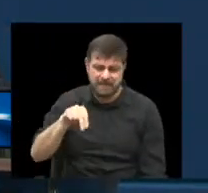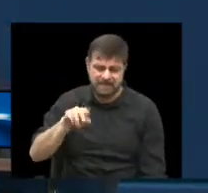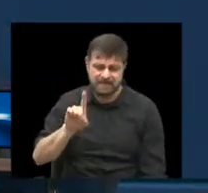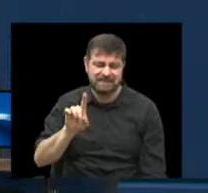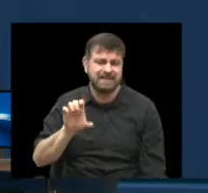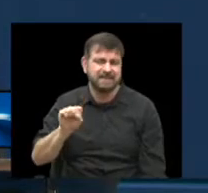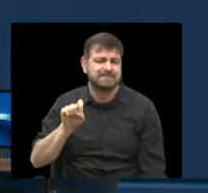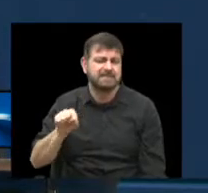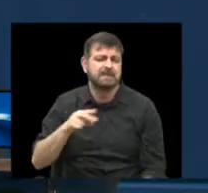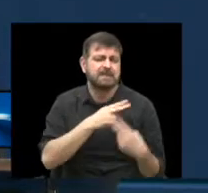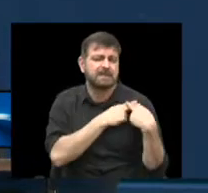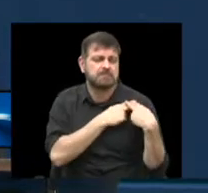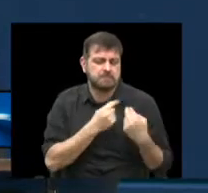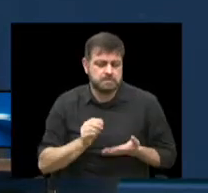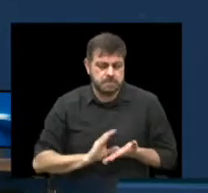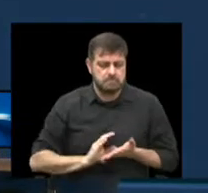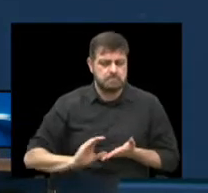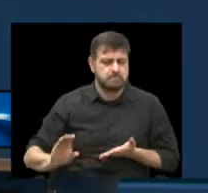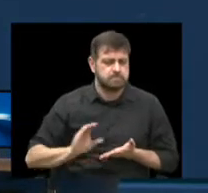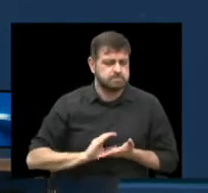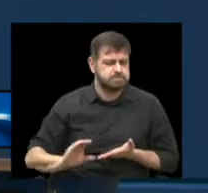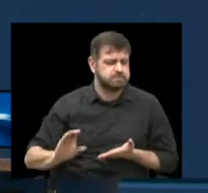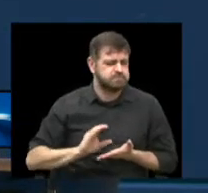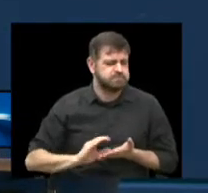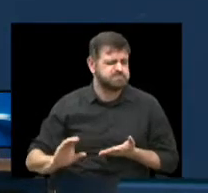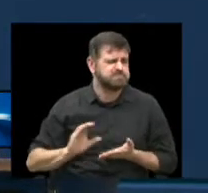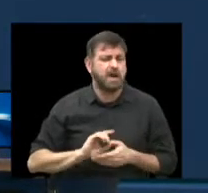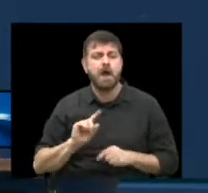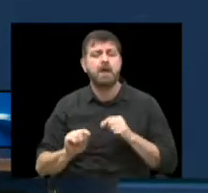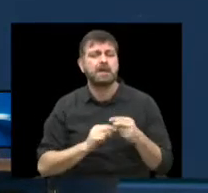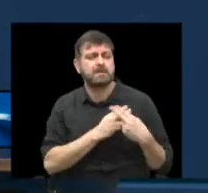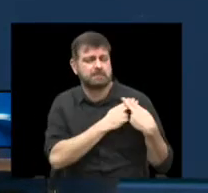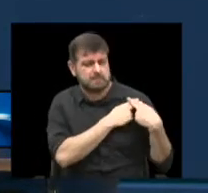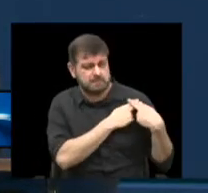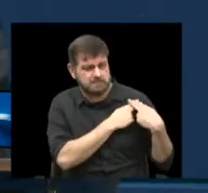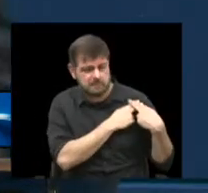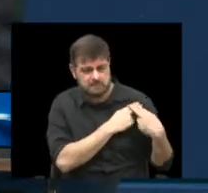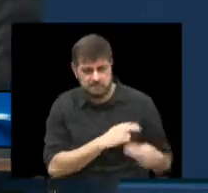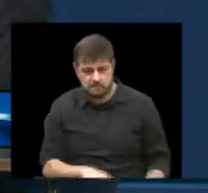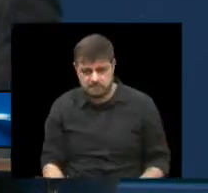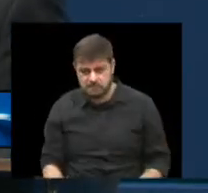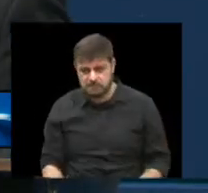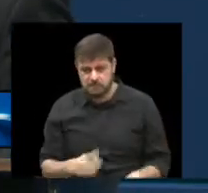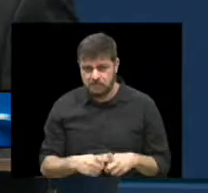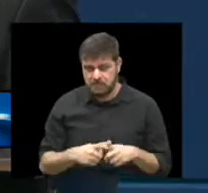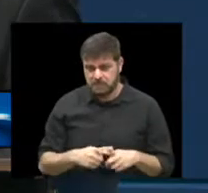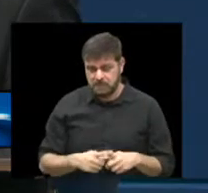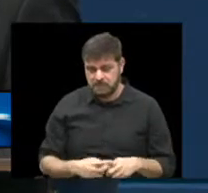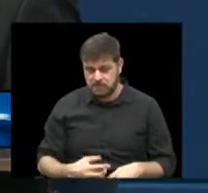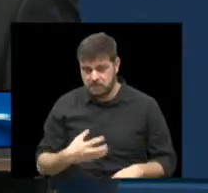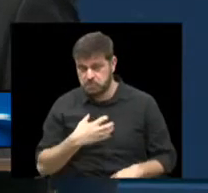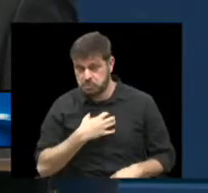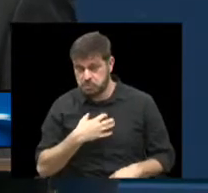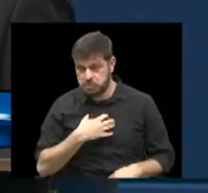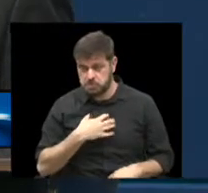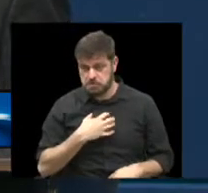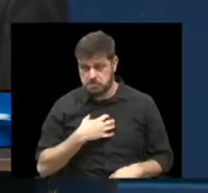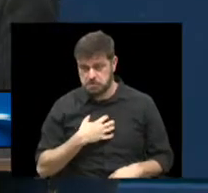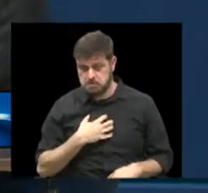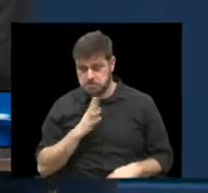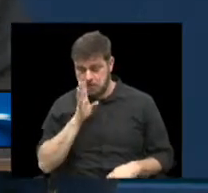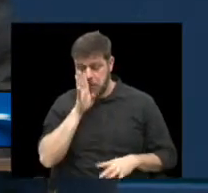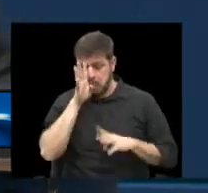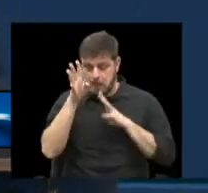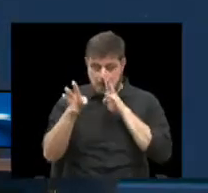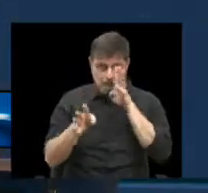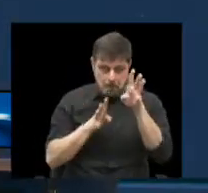esses recursos, esses financiamentos? Porque a forma arquitetada não